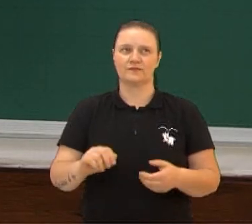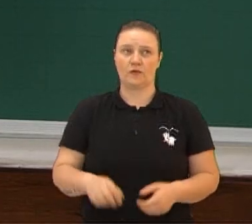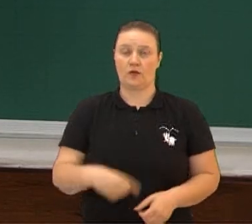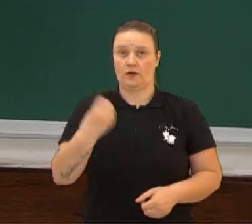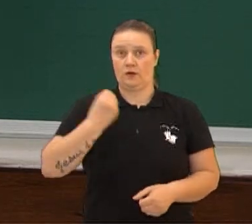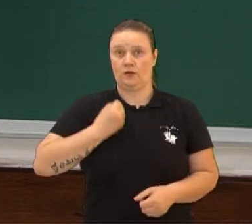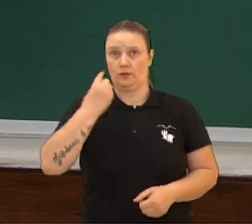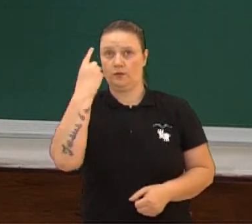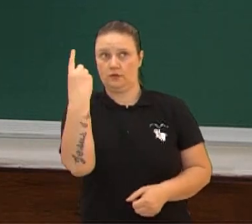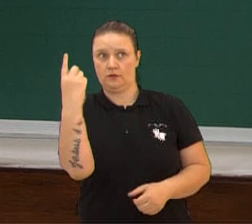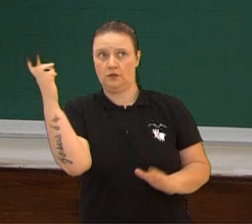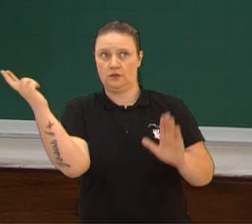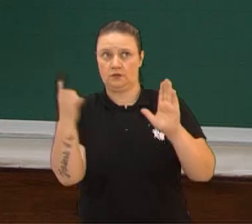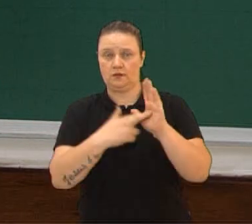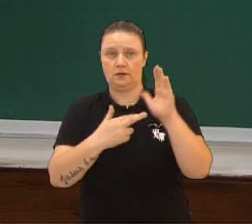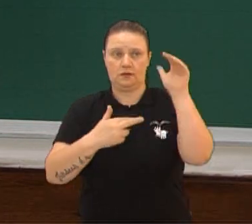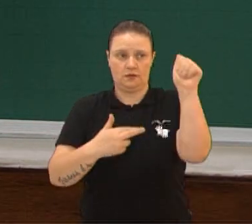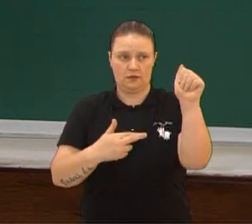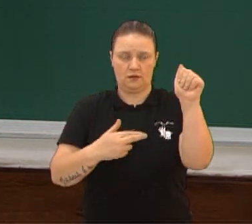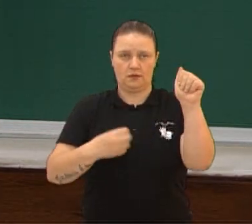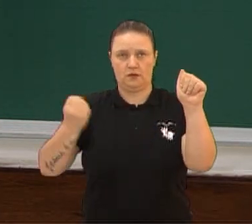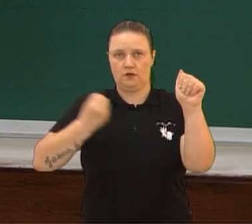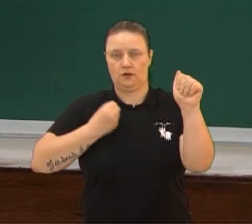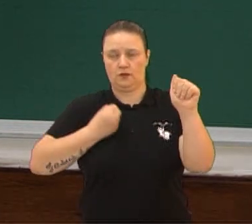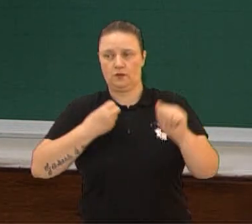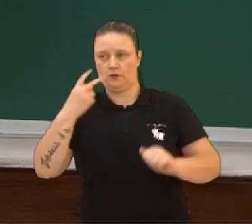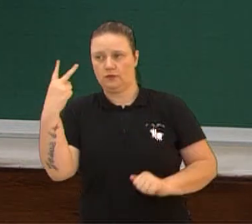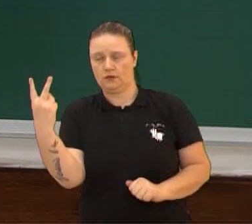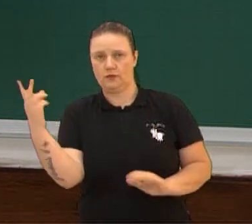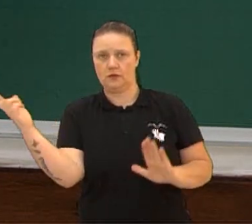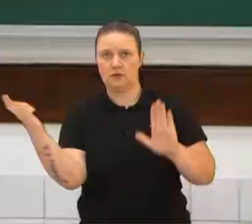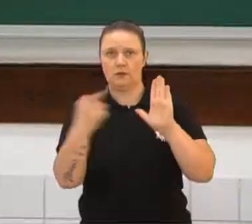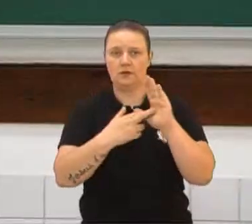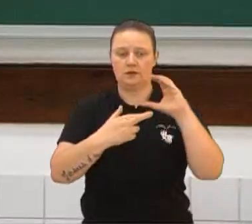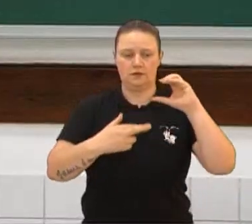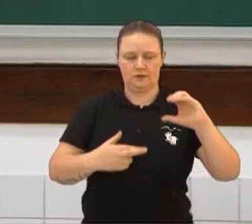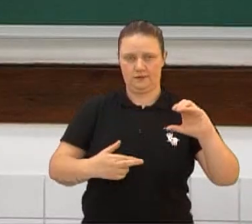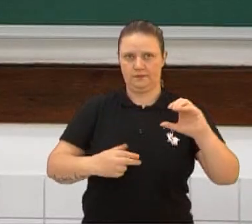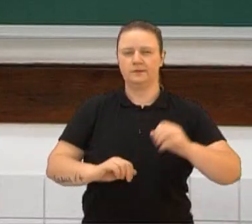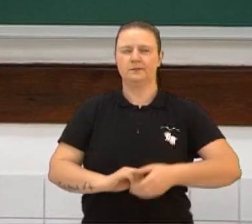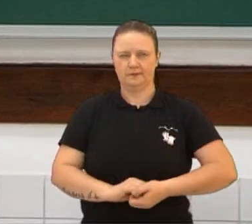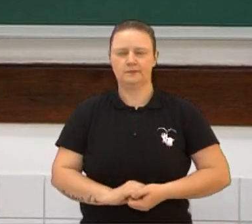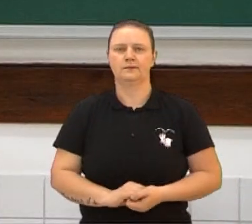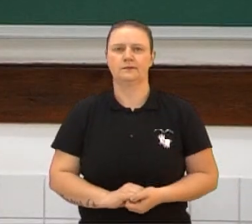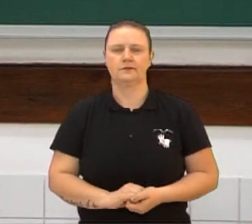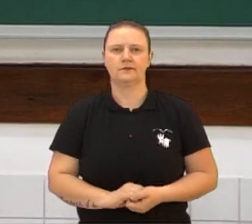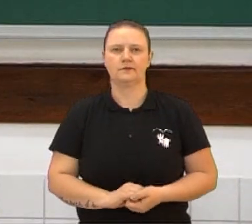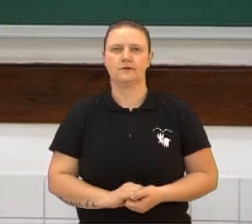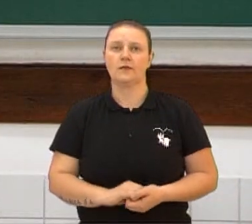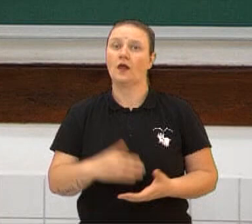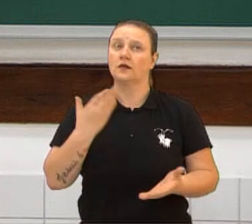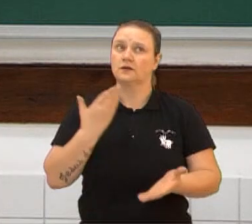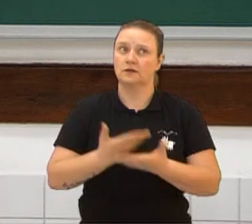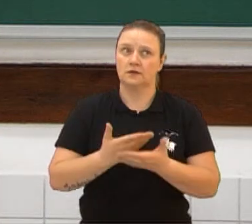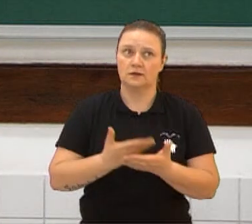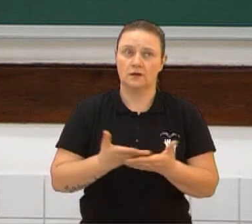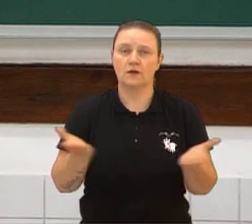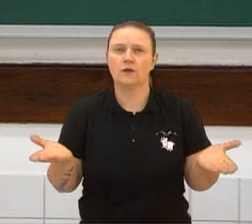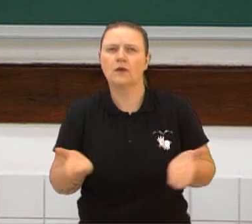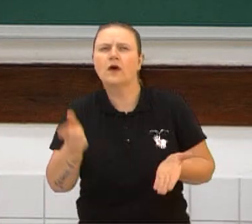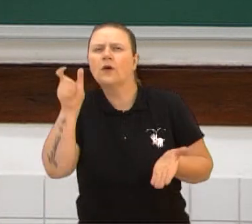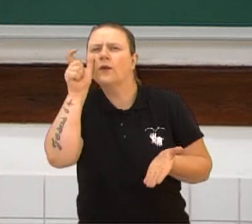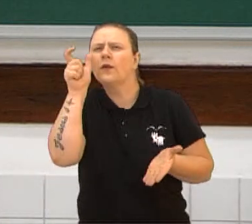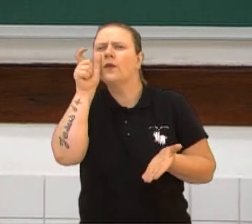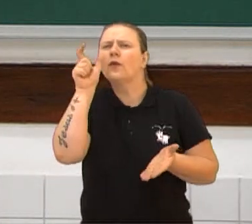1, alternativa A, e número 2, alternativa C. Então, esta foi a nossa classe, que